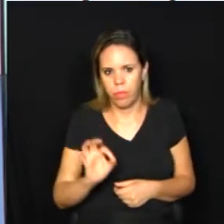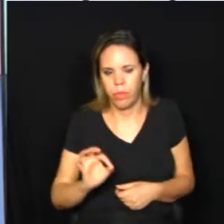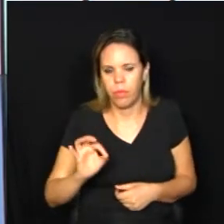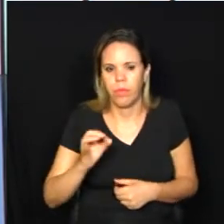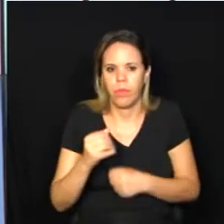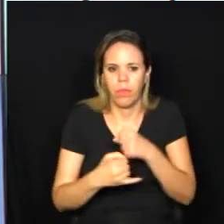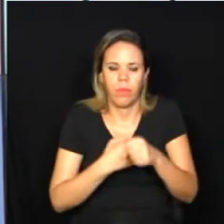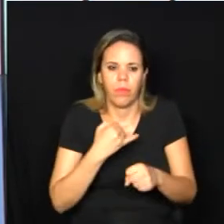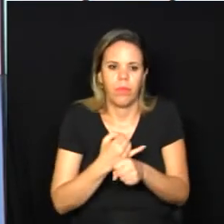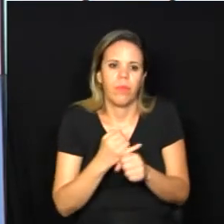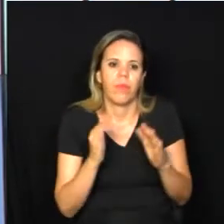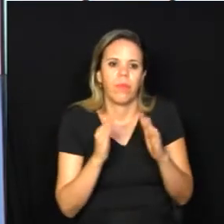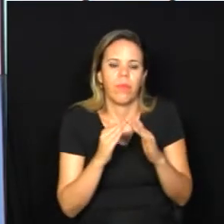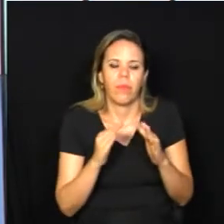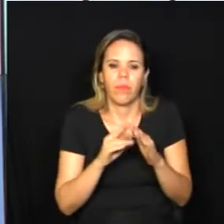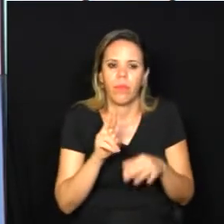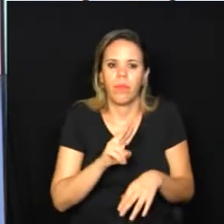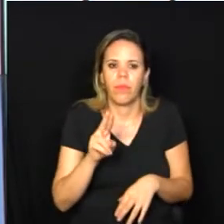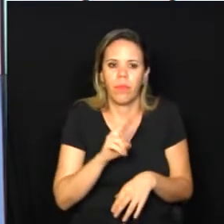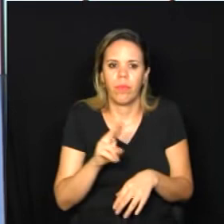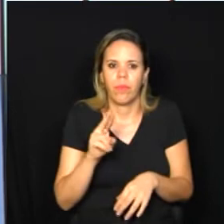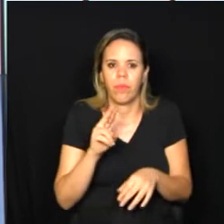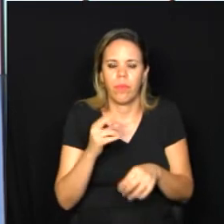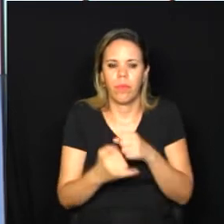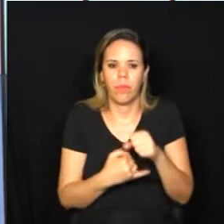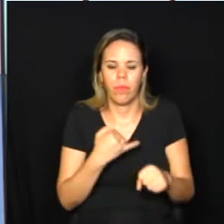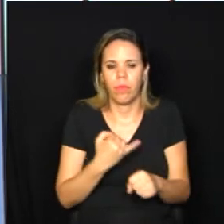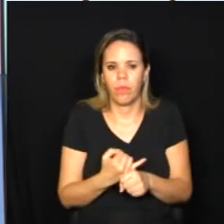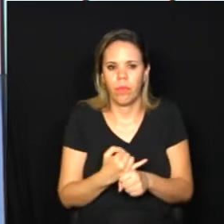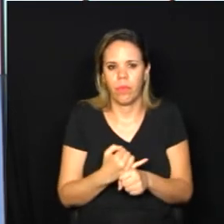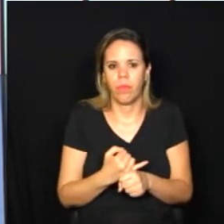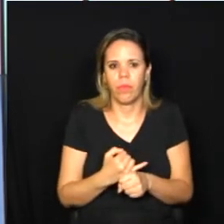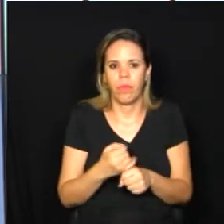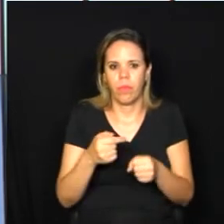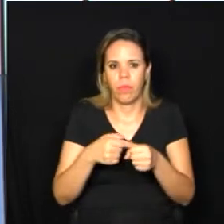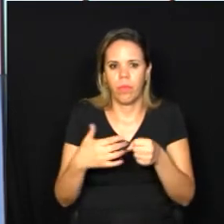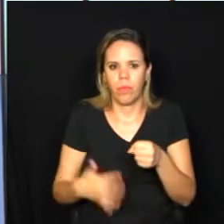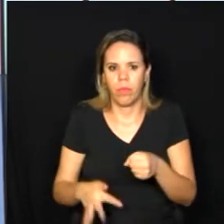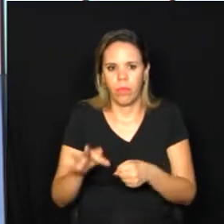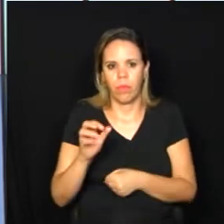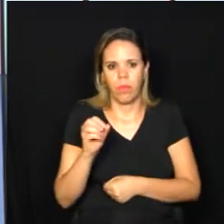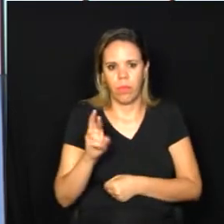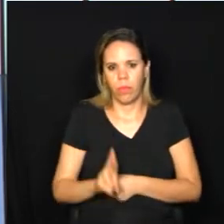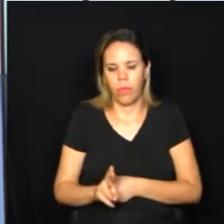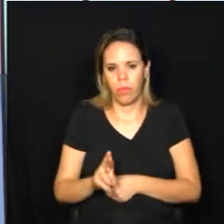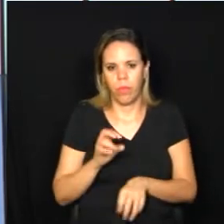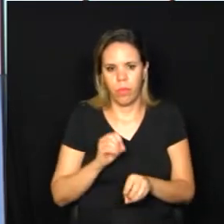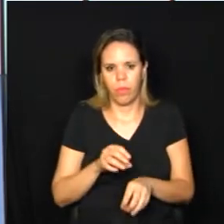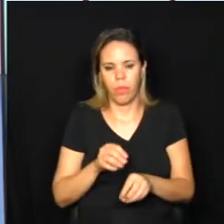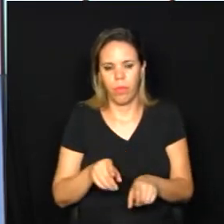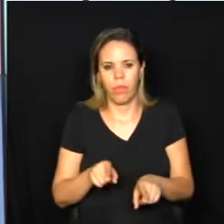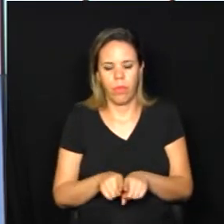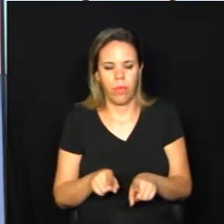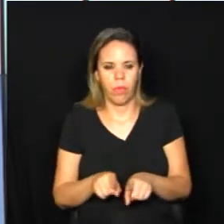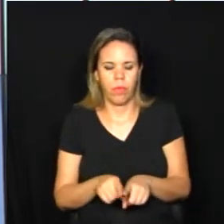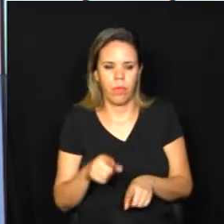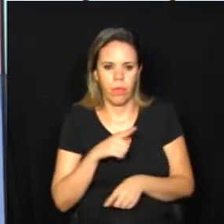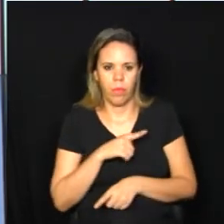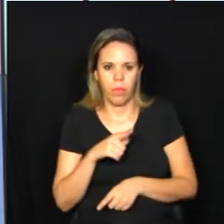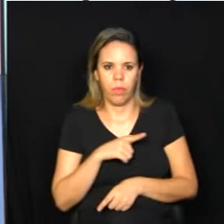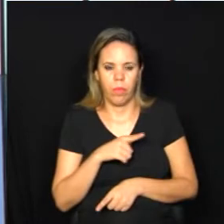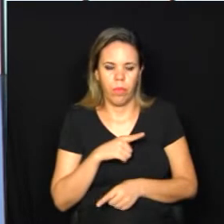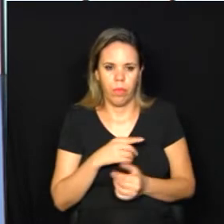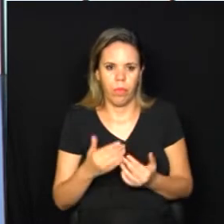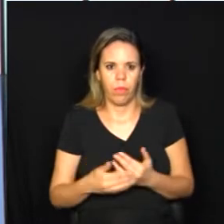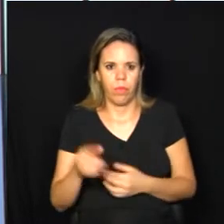home office, utilizando uma plataforma chamada Google for Education. E aí, nós teremos, a